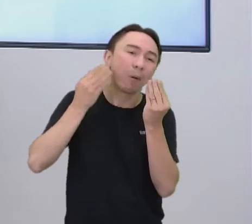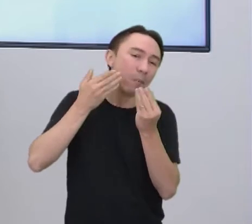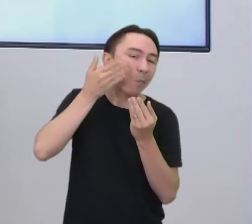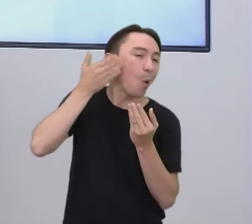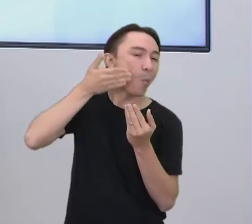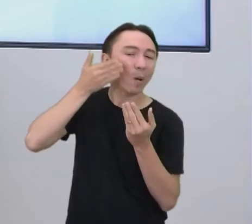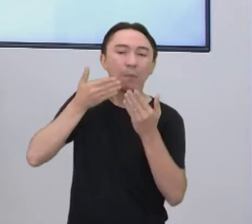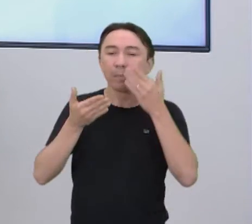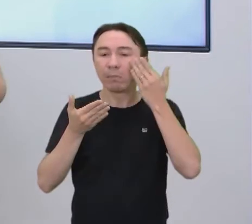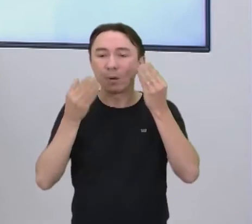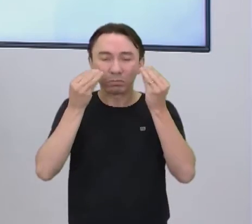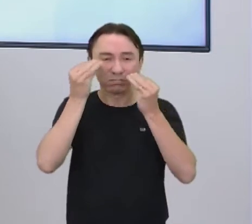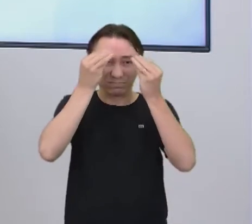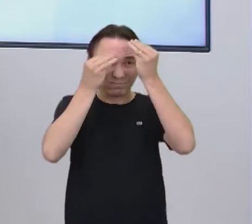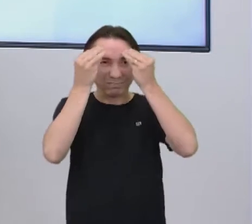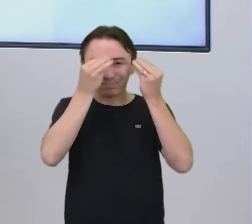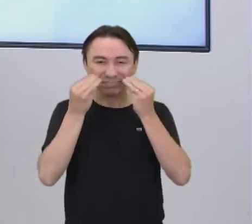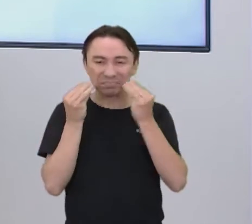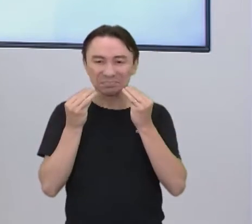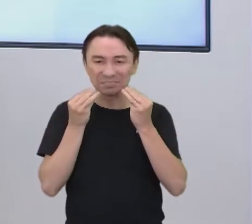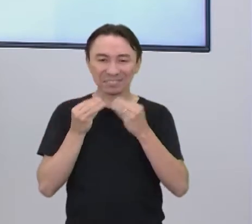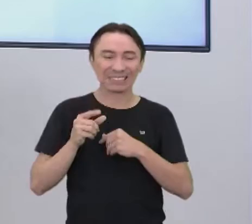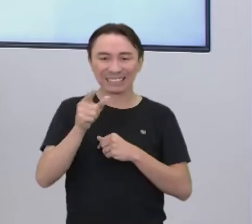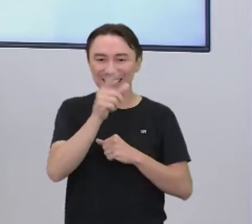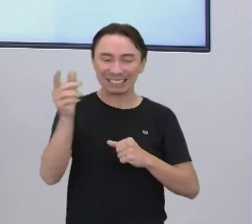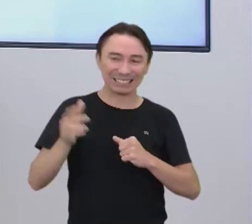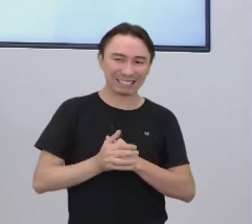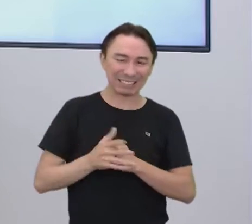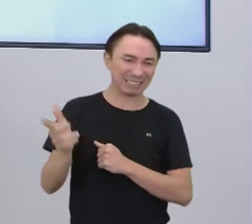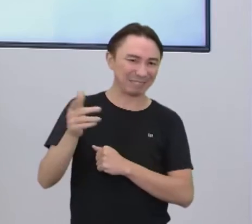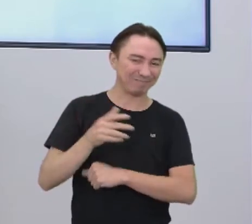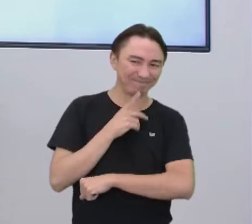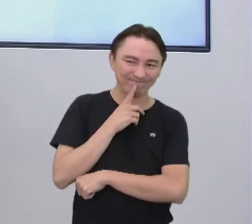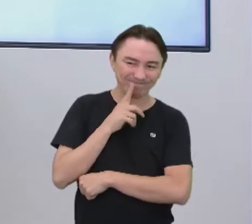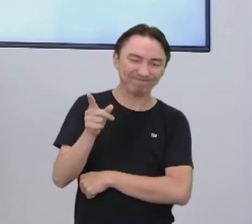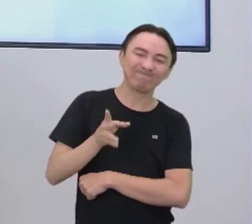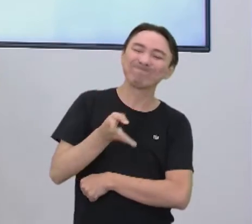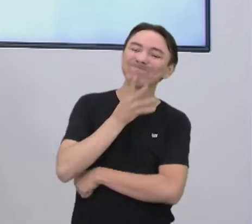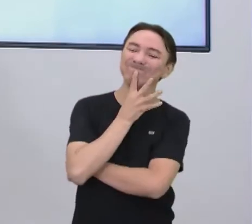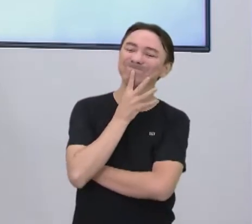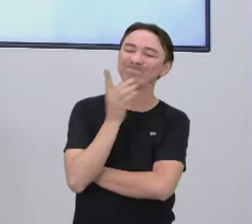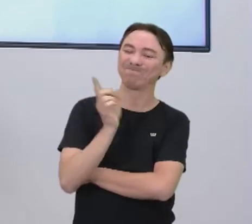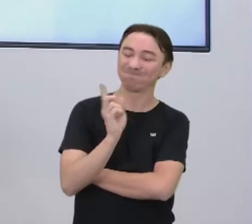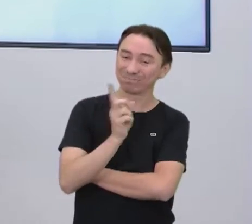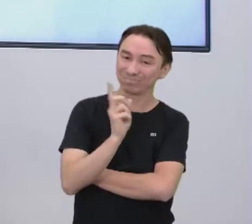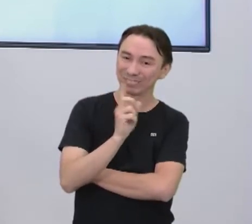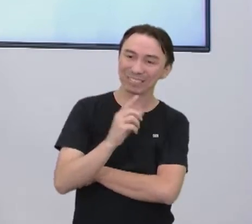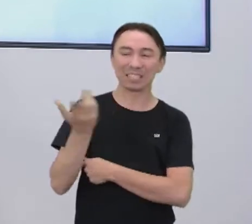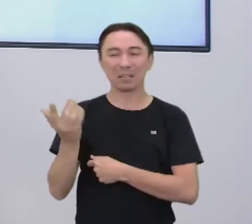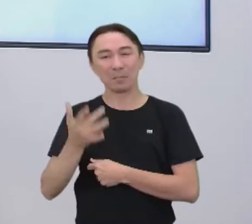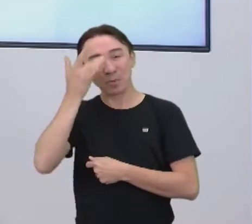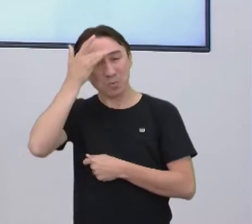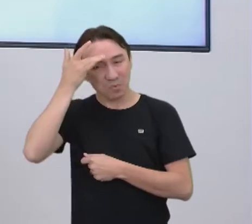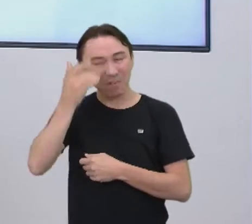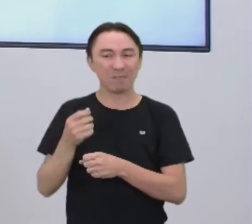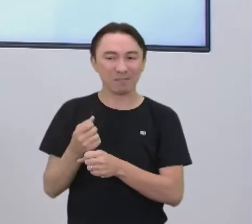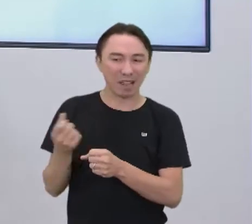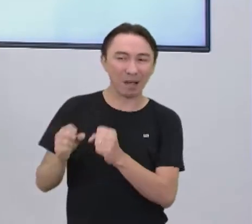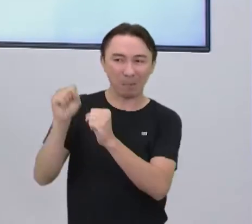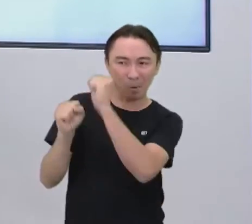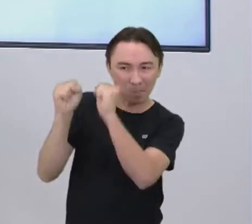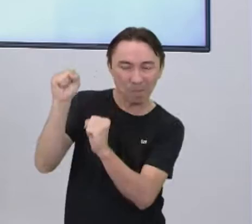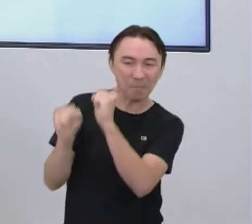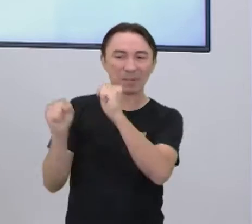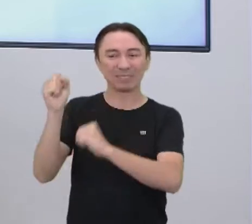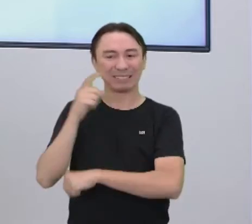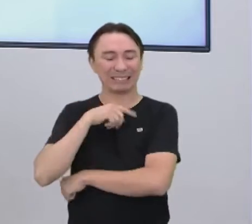comprar maquiagem que você não tem noção da procedência dessa maquiagem, então você não tem o fabricante, você não conhece a